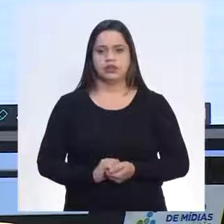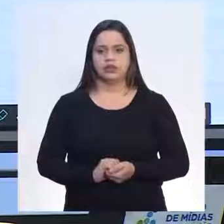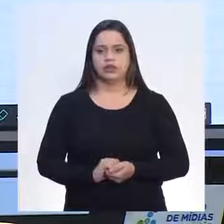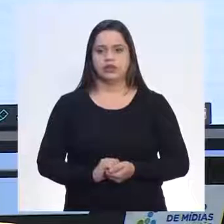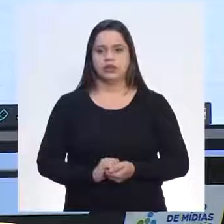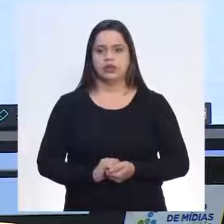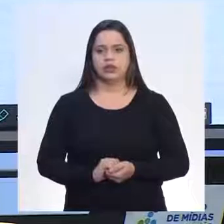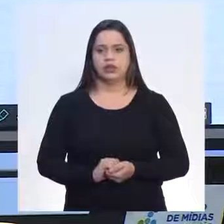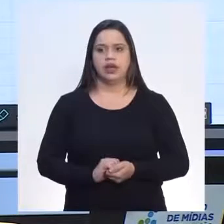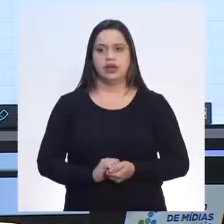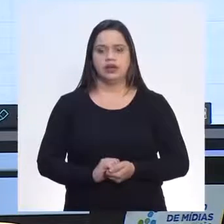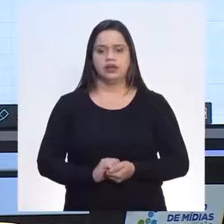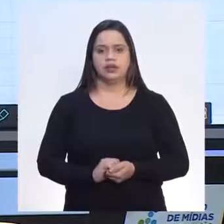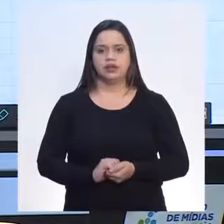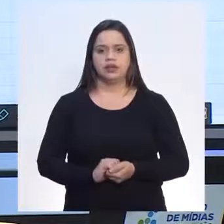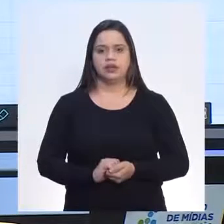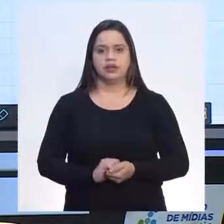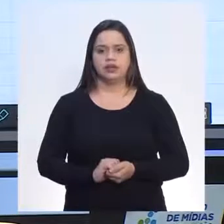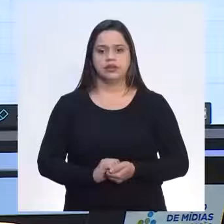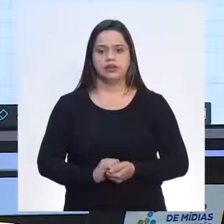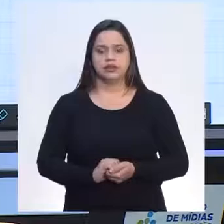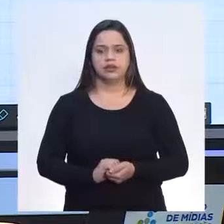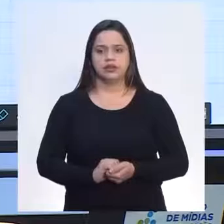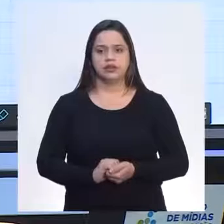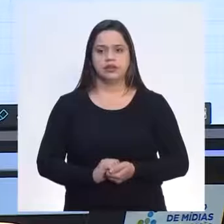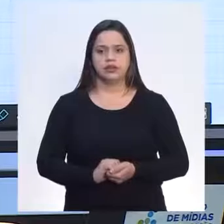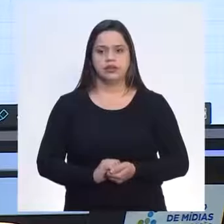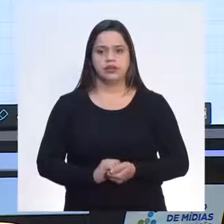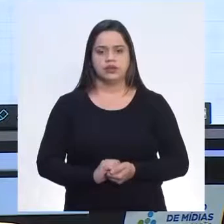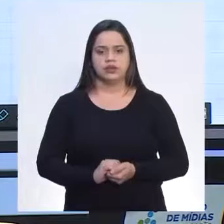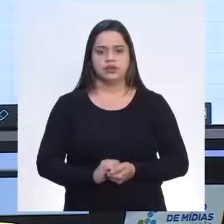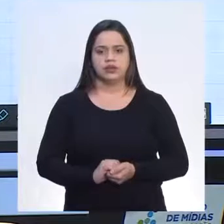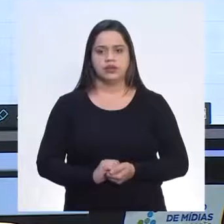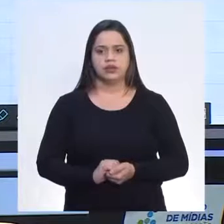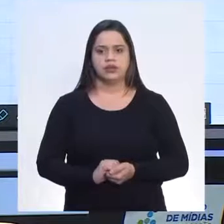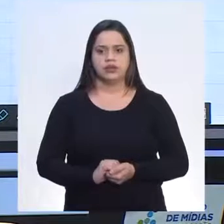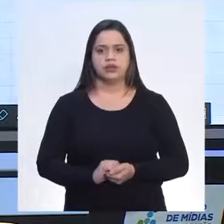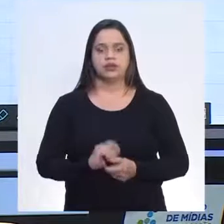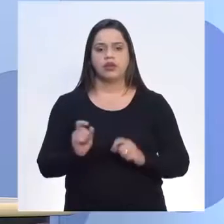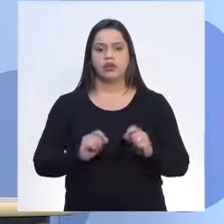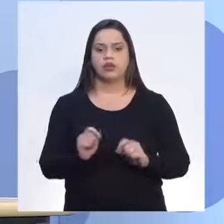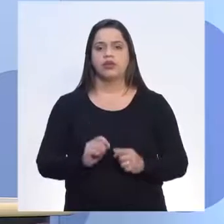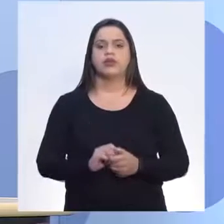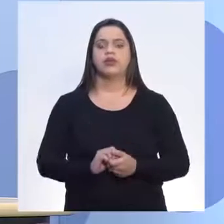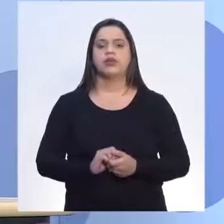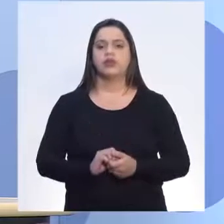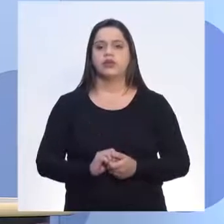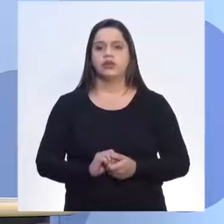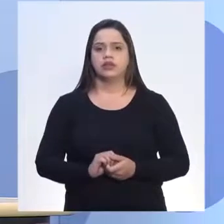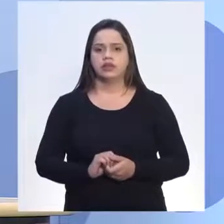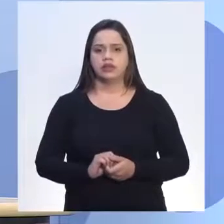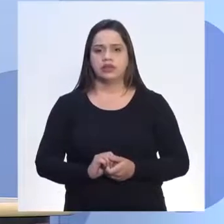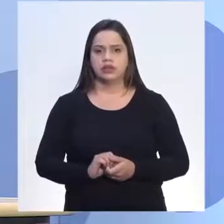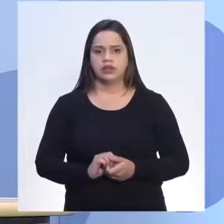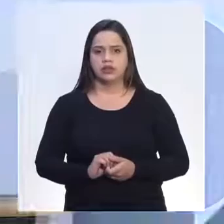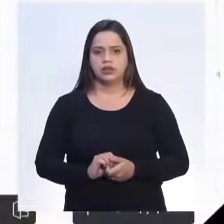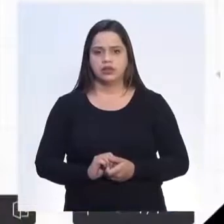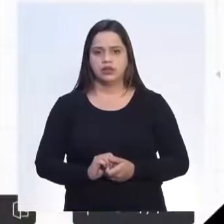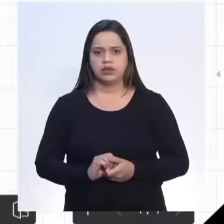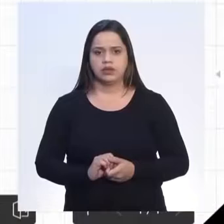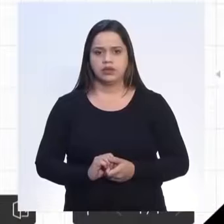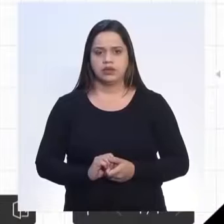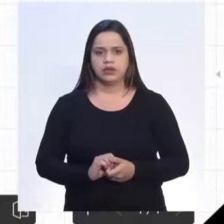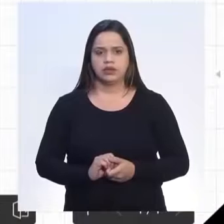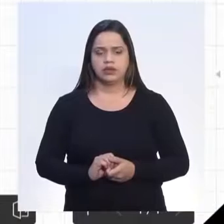está invertendo numerador com denominador. Você está trocando, né, eles de posição. E, Jonas, coloca o número inteiro aí, deixa na